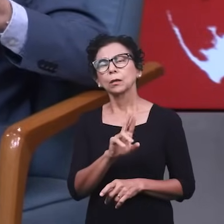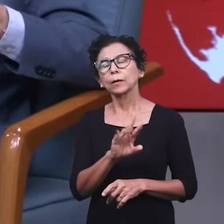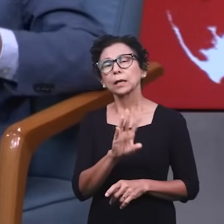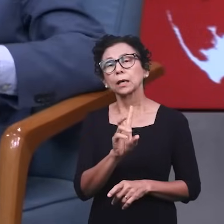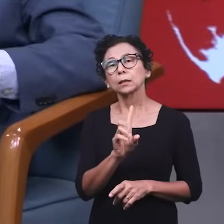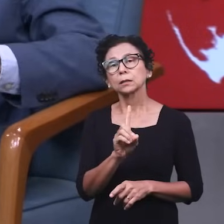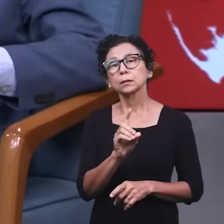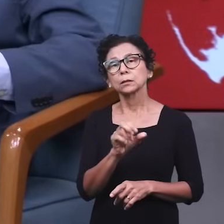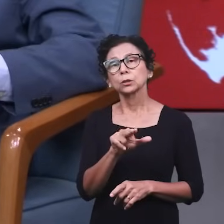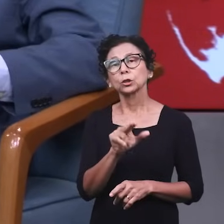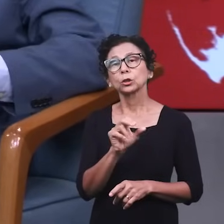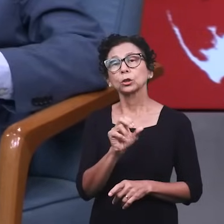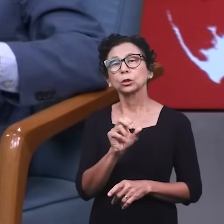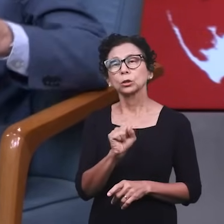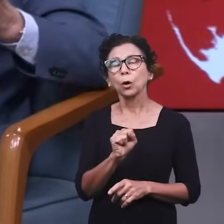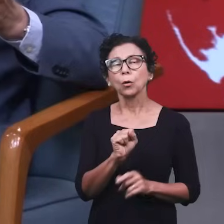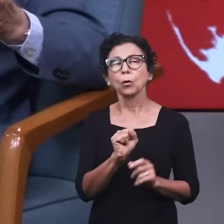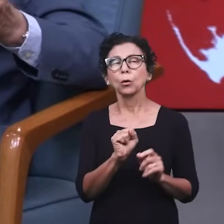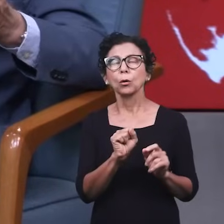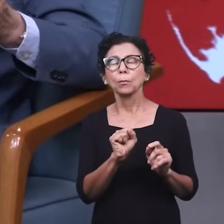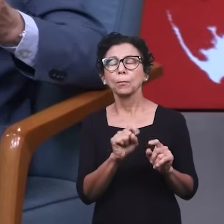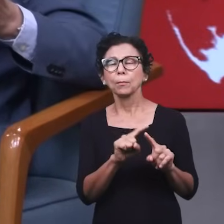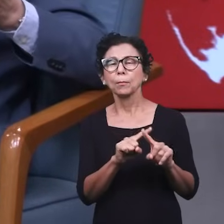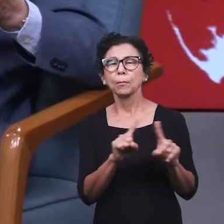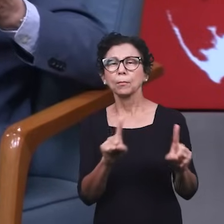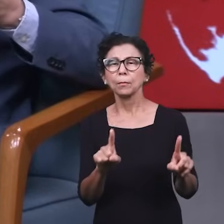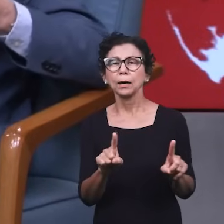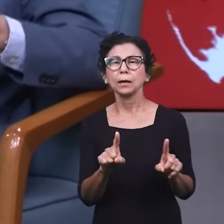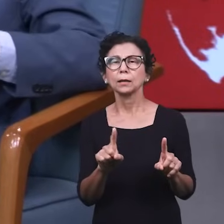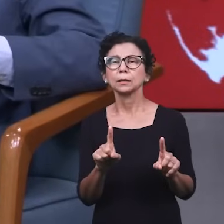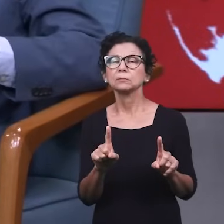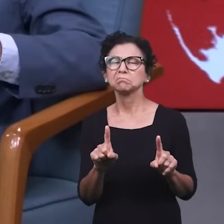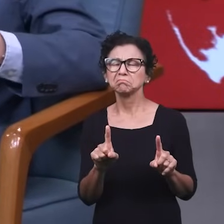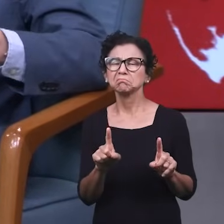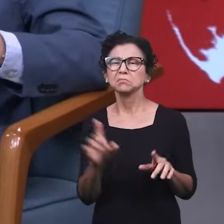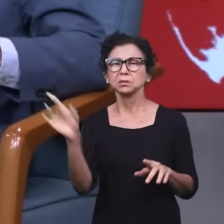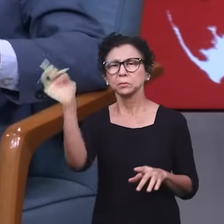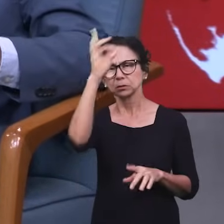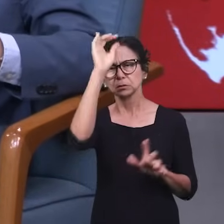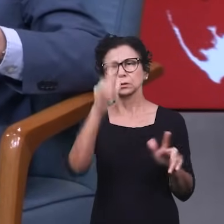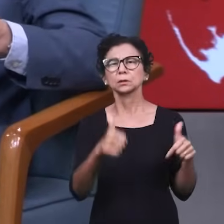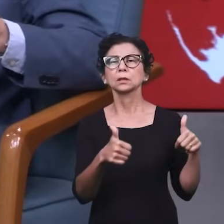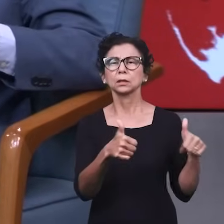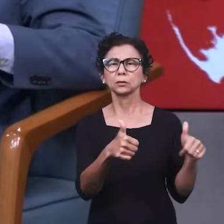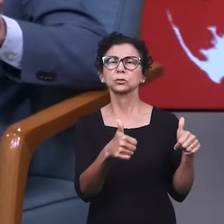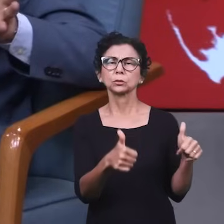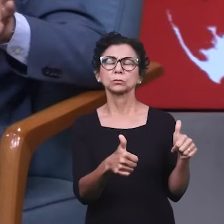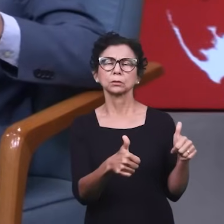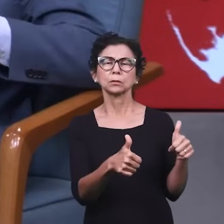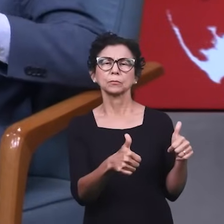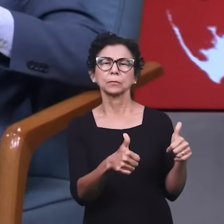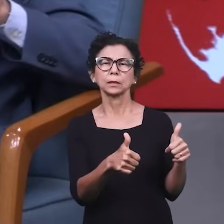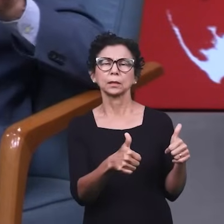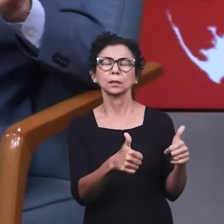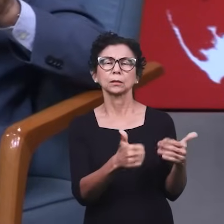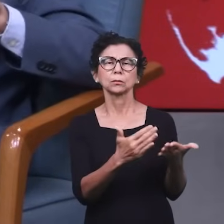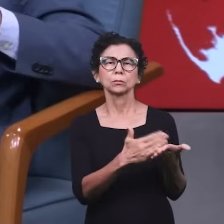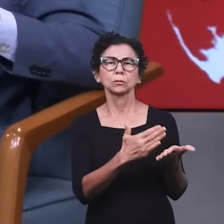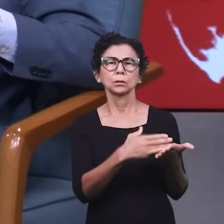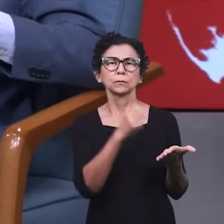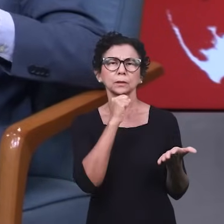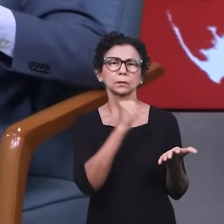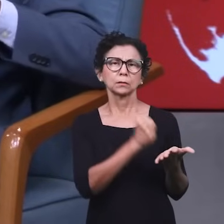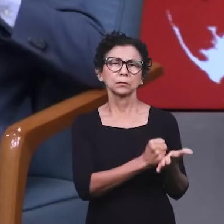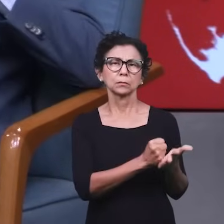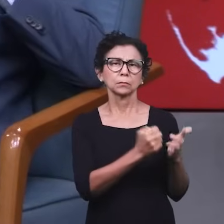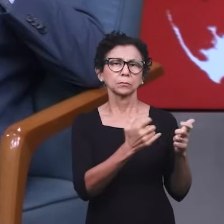citação de Paulo como dom espiritual. Mas a forma do Espírito Santo operar no Velho Testamento foi muito parecida, e nós